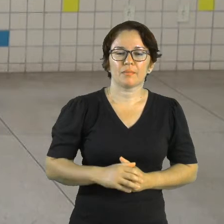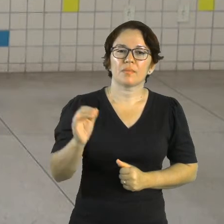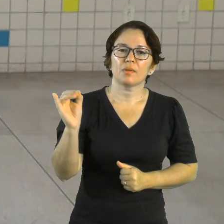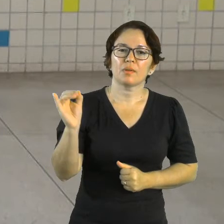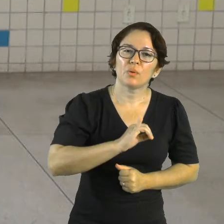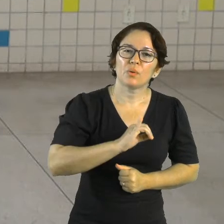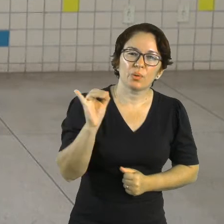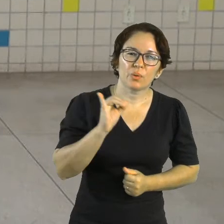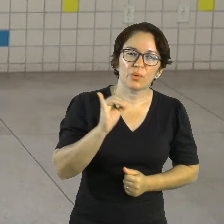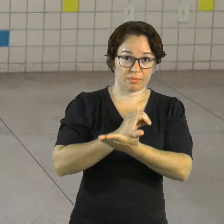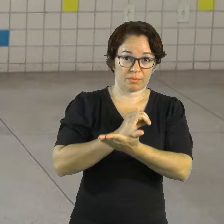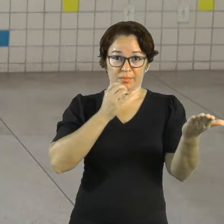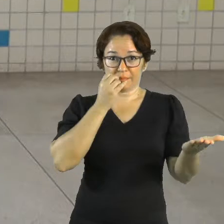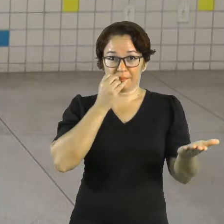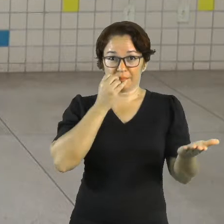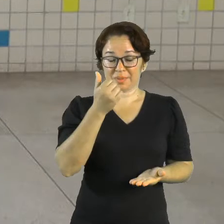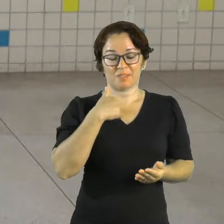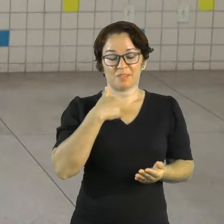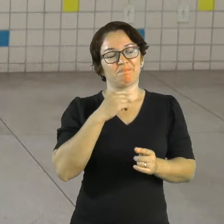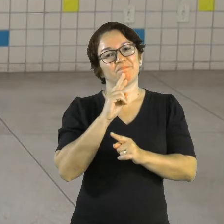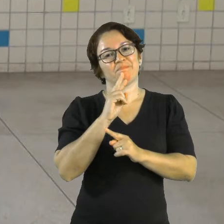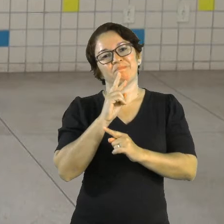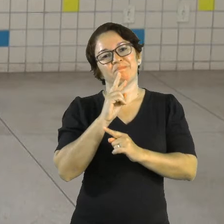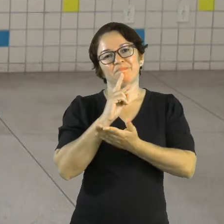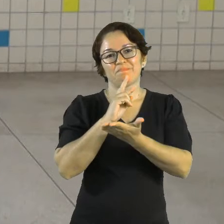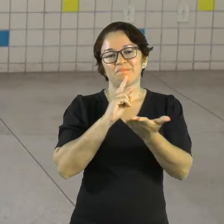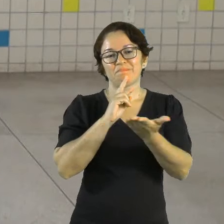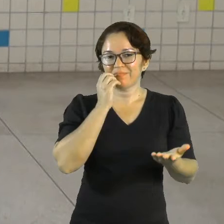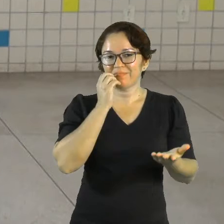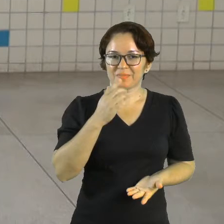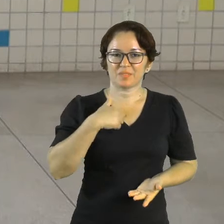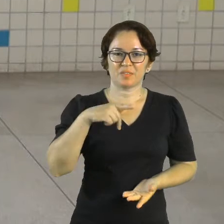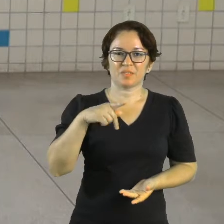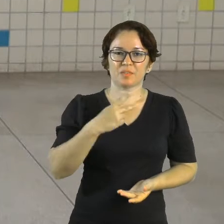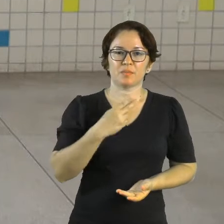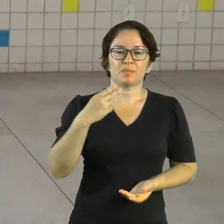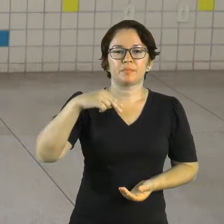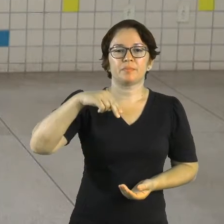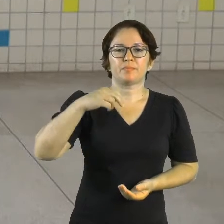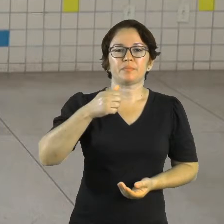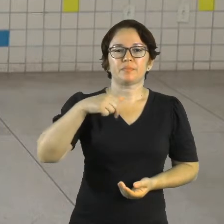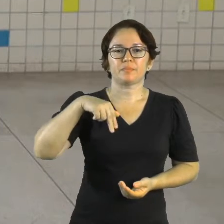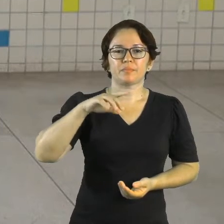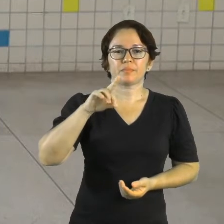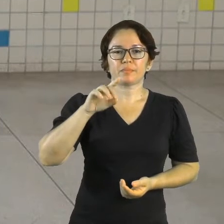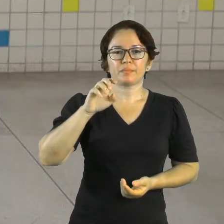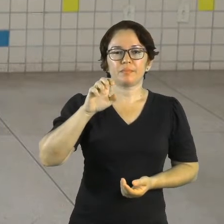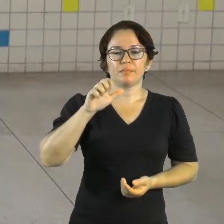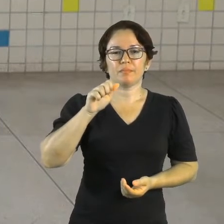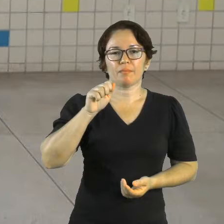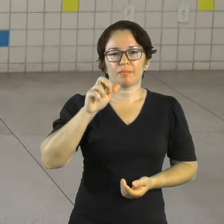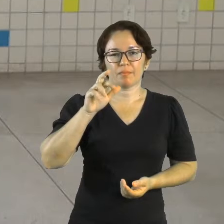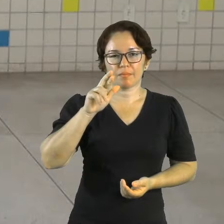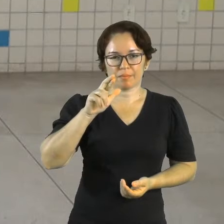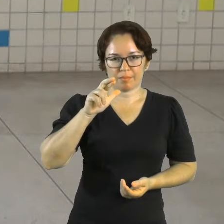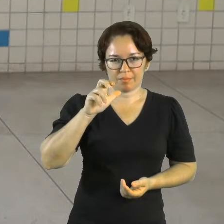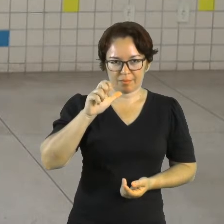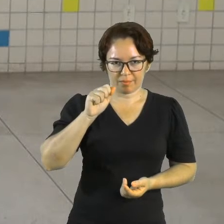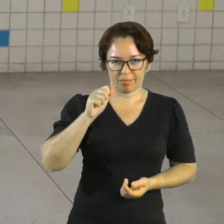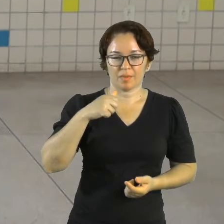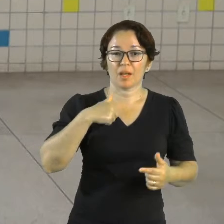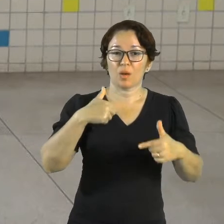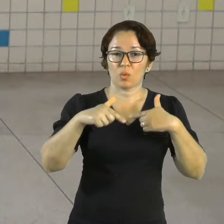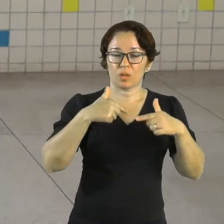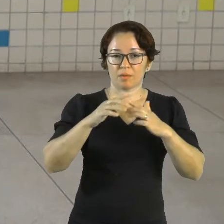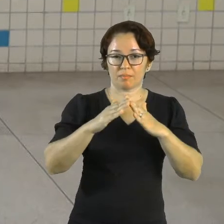Olá, tudo bem? Espero que sim. Eu sou a professora Nandeara, faço parte do grupo de educadores da Rede